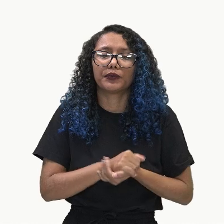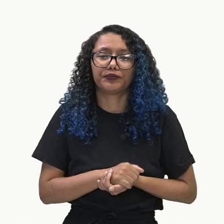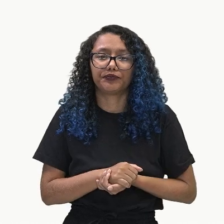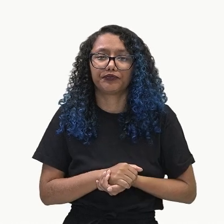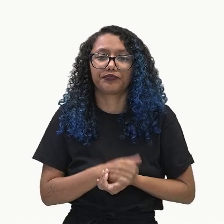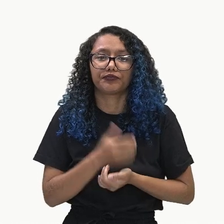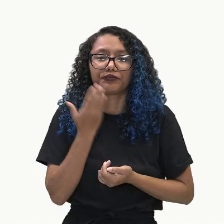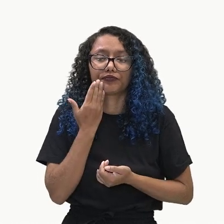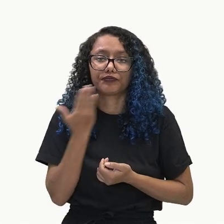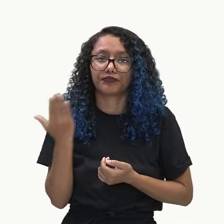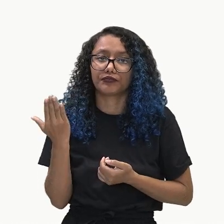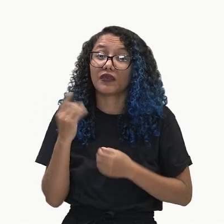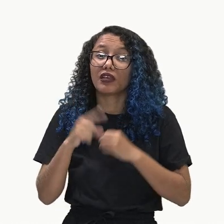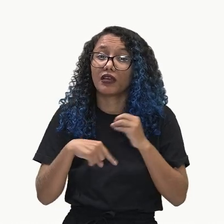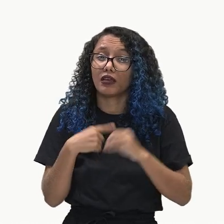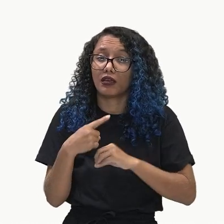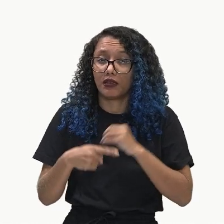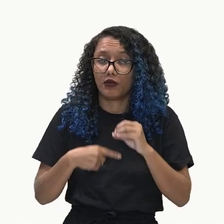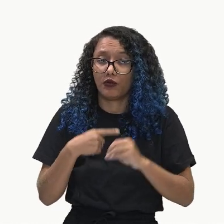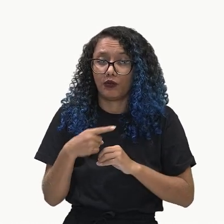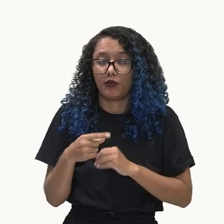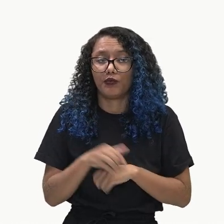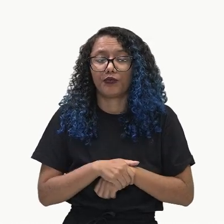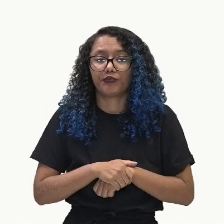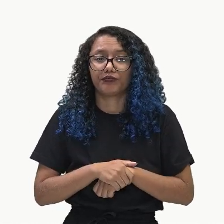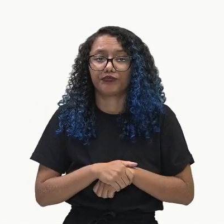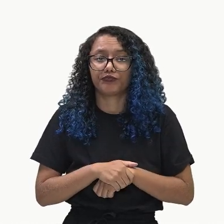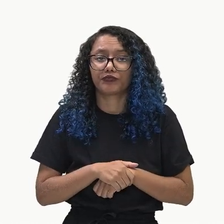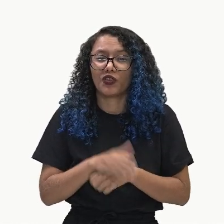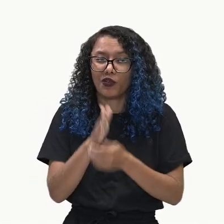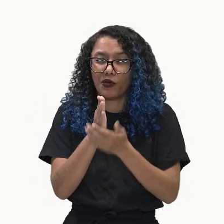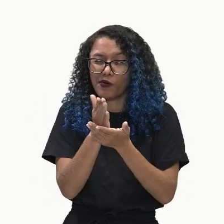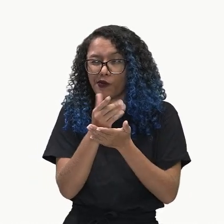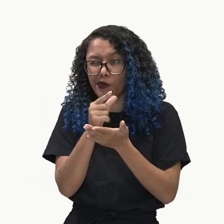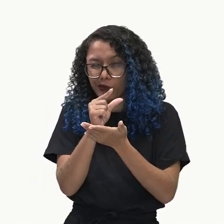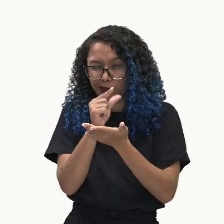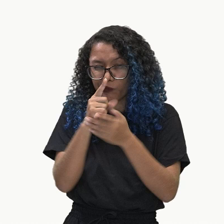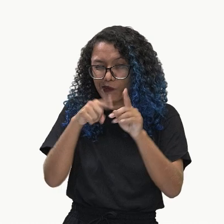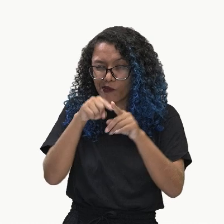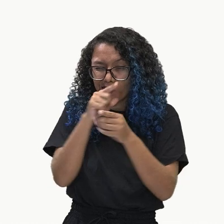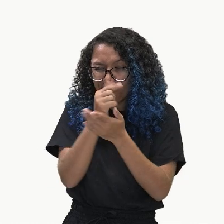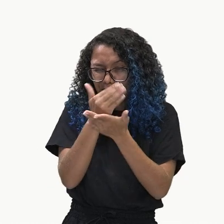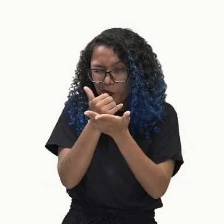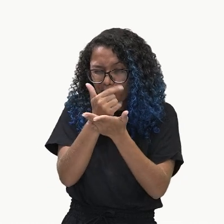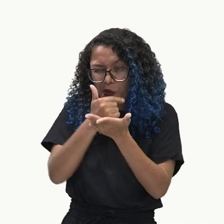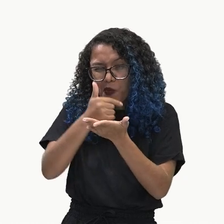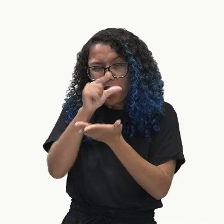pelo átomo. A menor partícula da matéria,